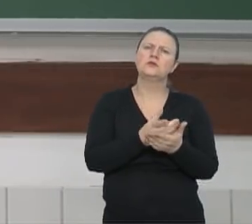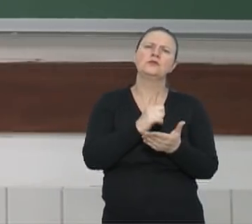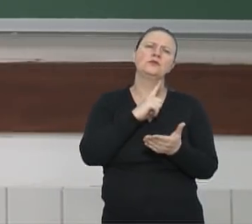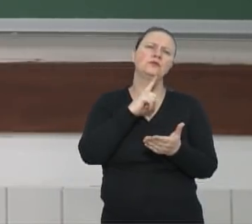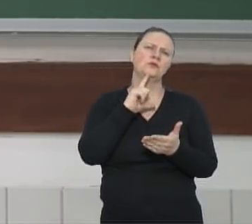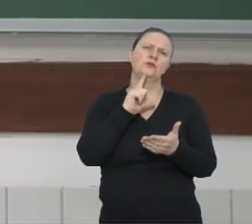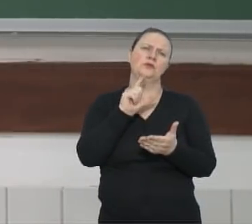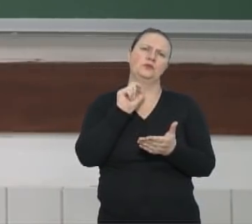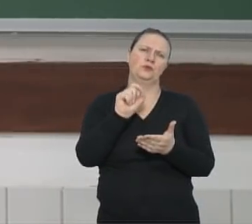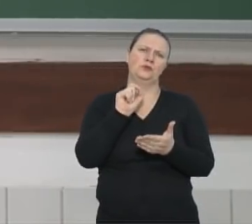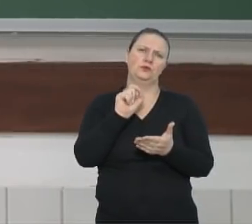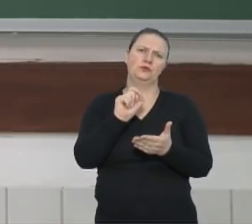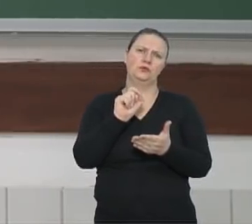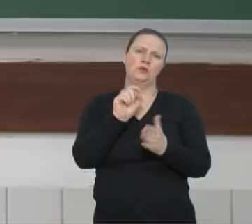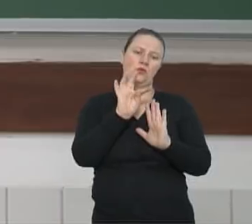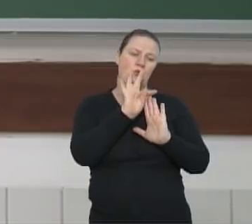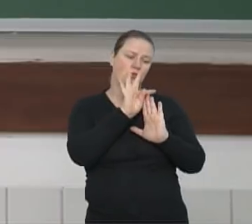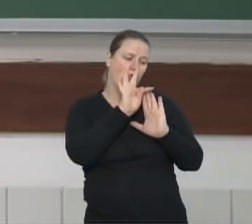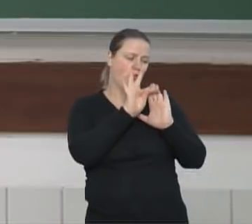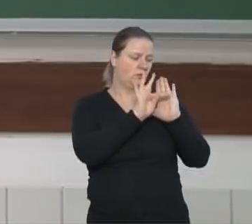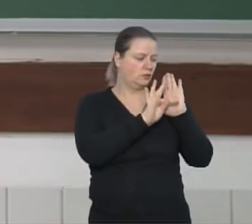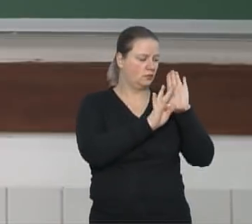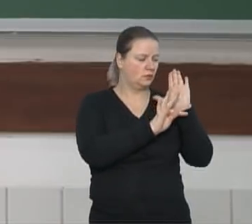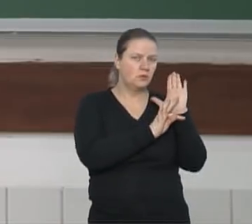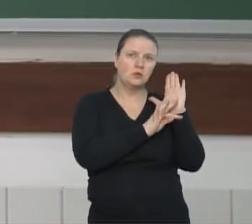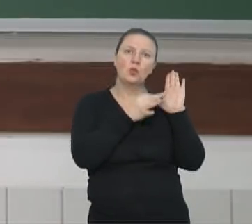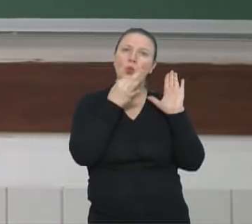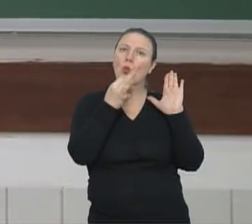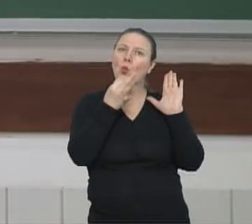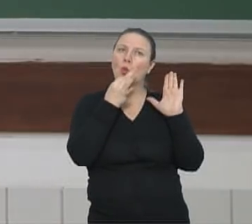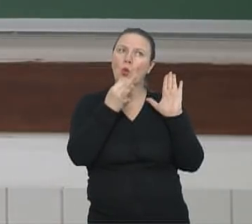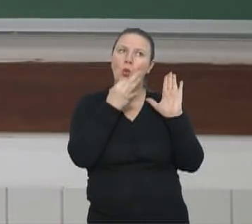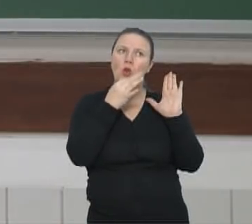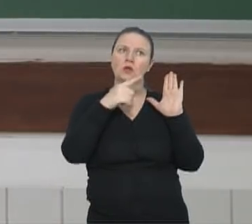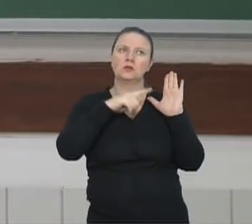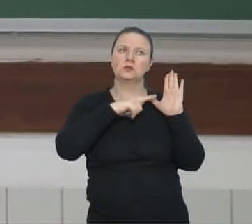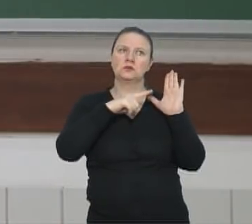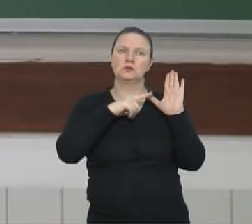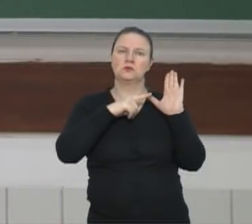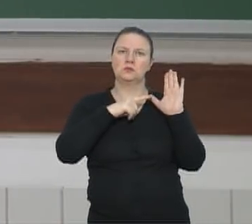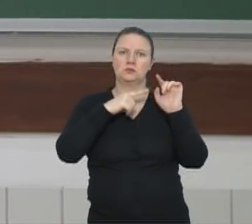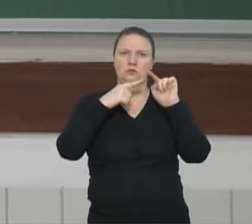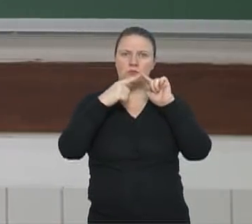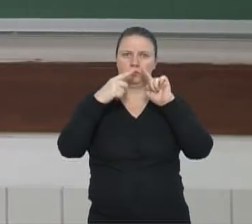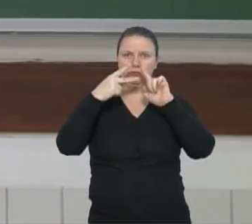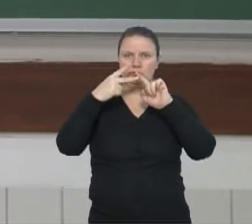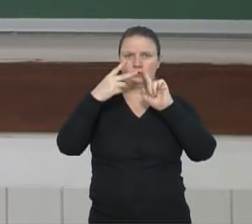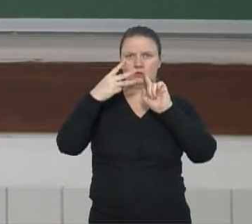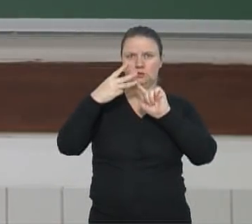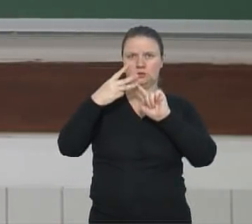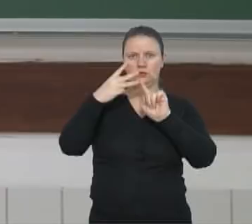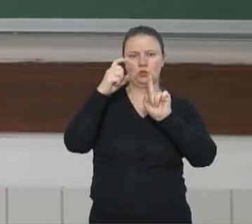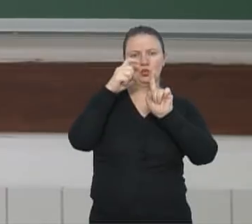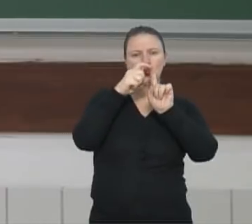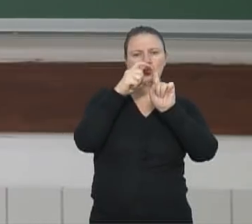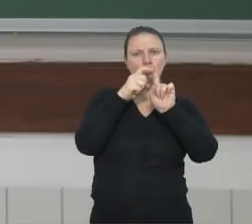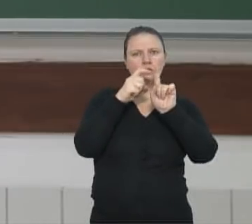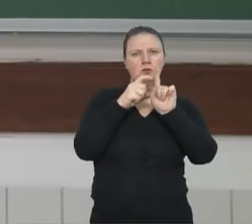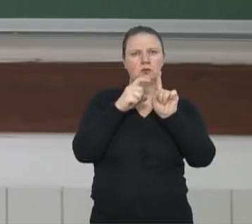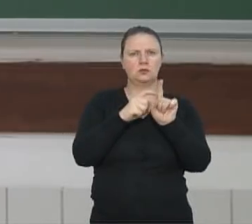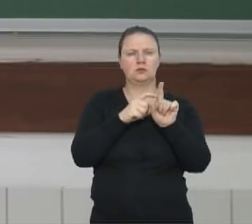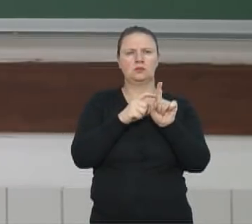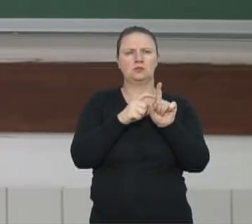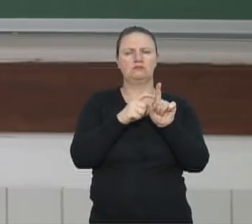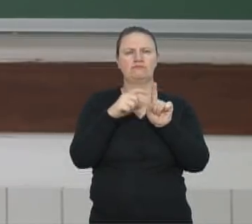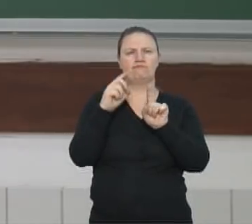que o texto de opinião, né? Nós temos ali 3 tipos. Então eu quero que vocês